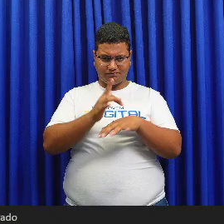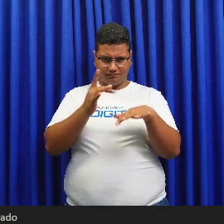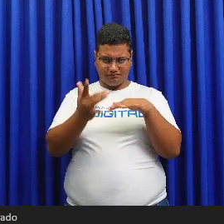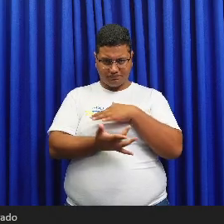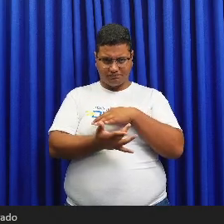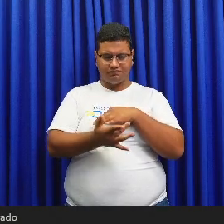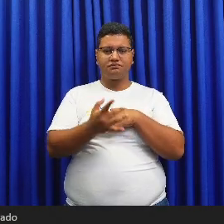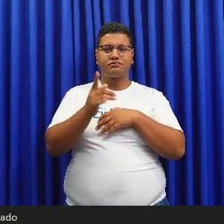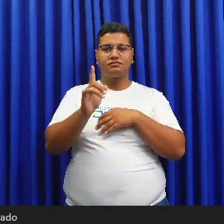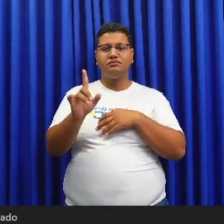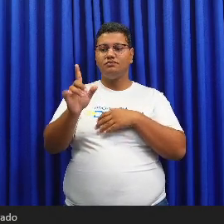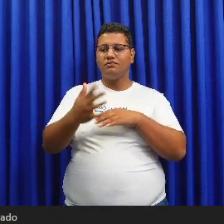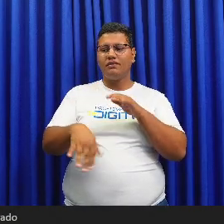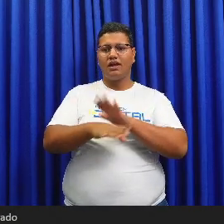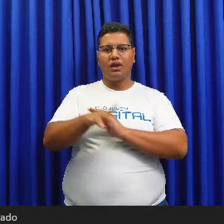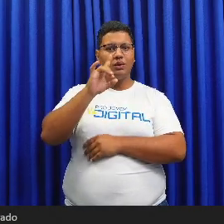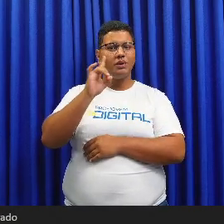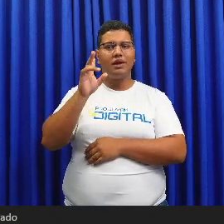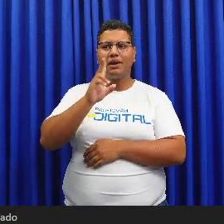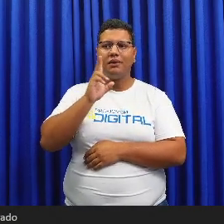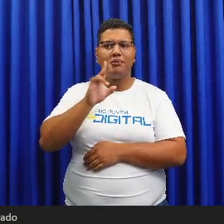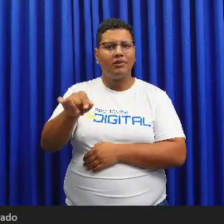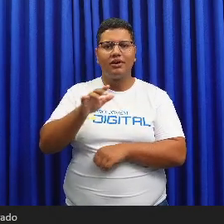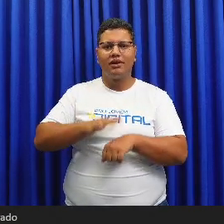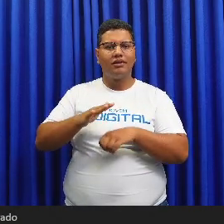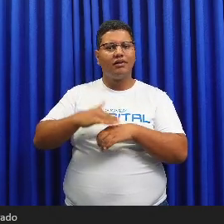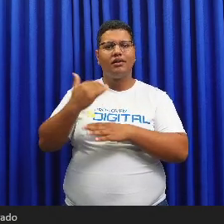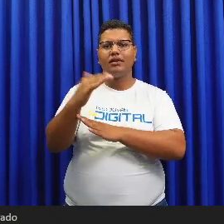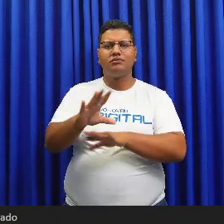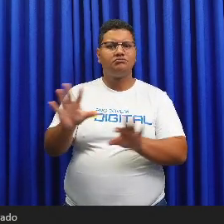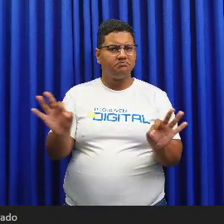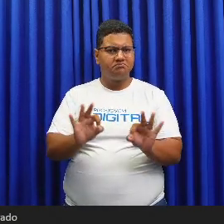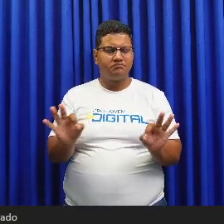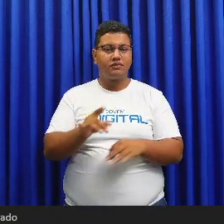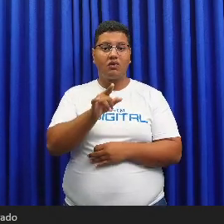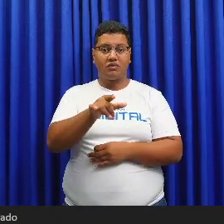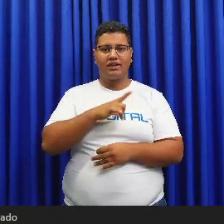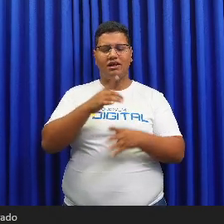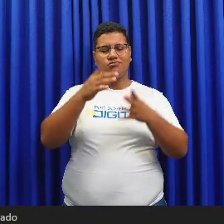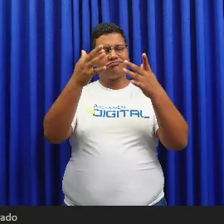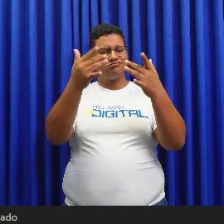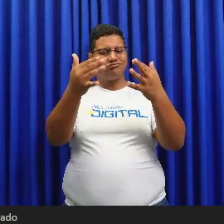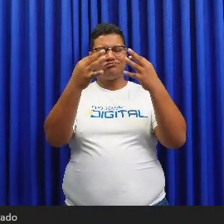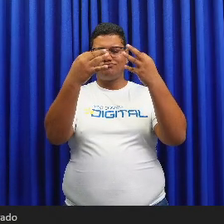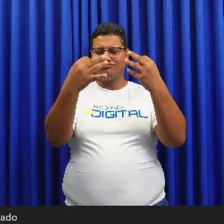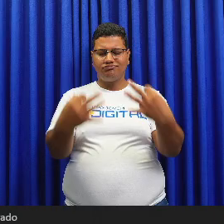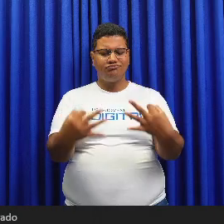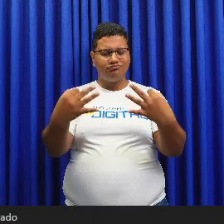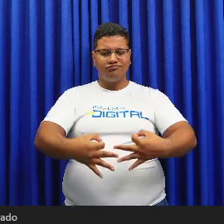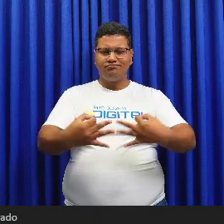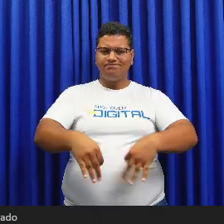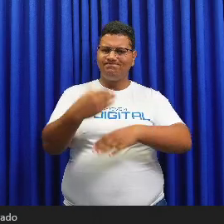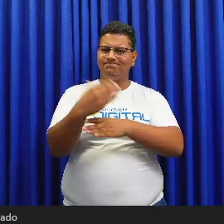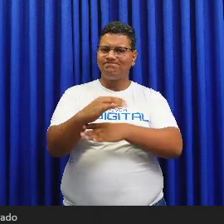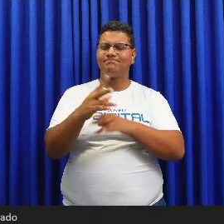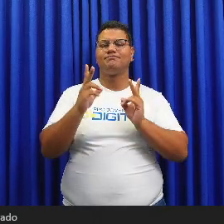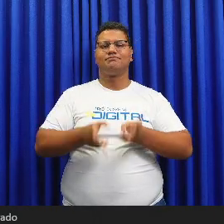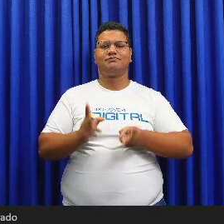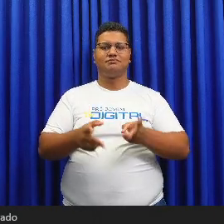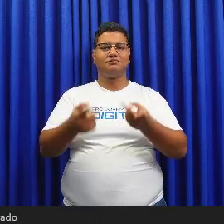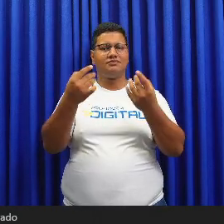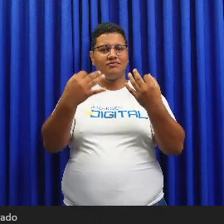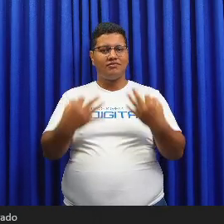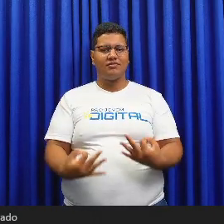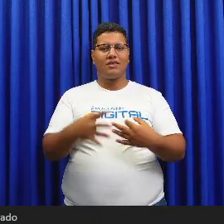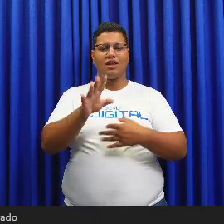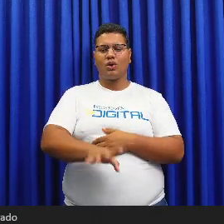social de chegar no dia e lembrar o que ele tem que postar. Você já vai deixar isso aqui automatizado, beleza? Então